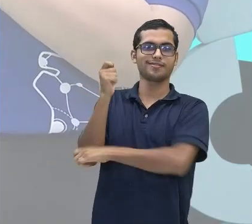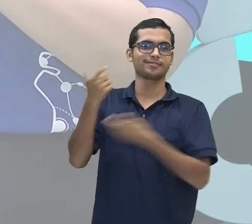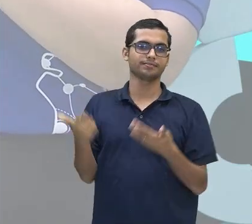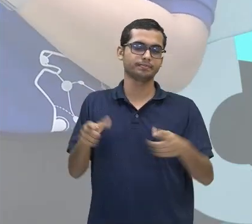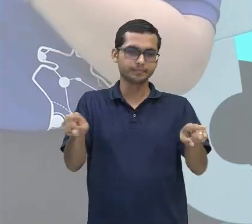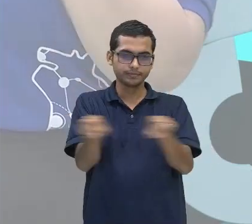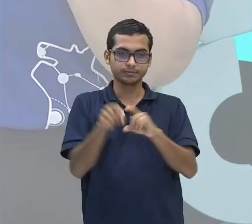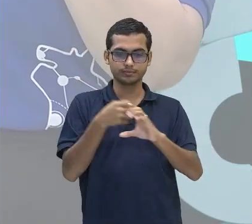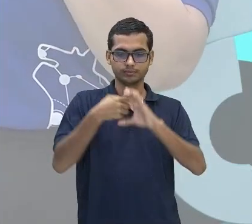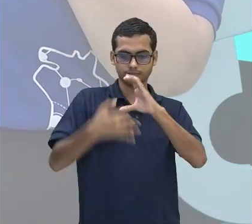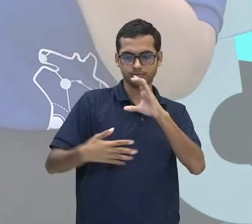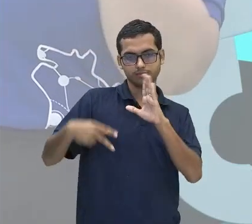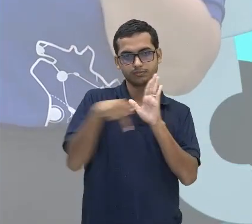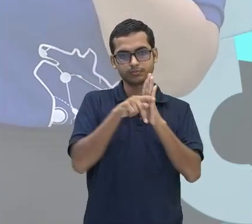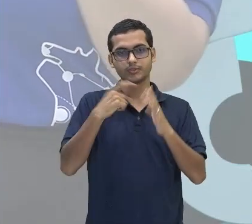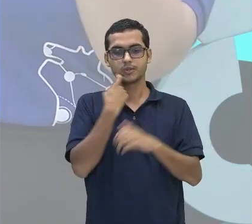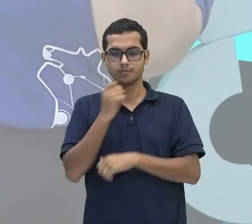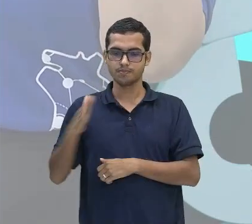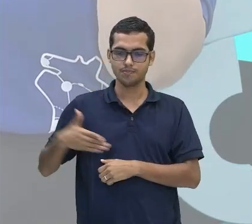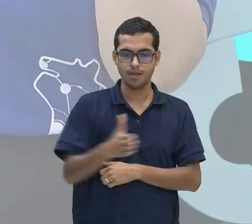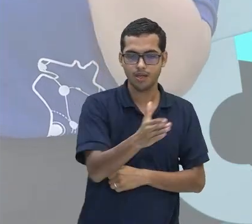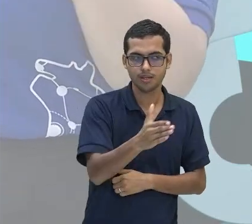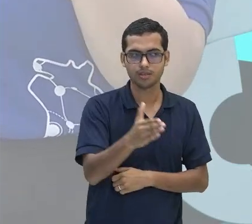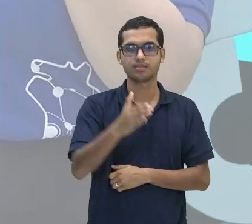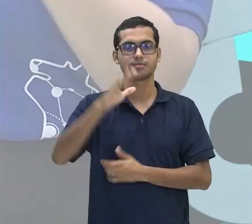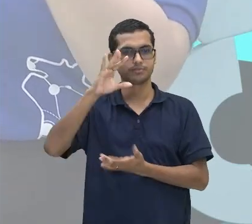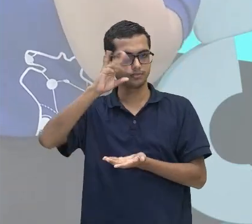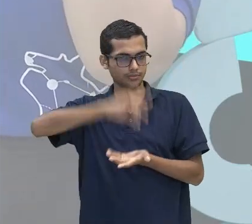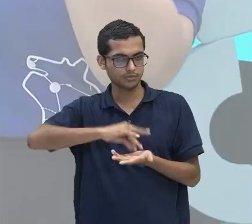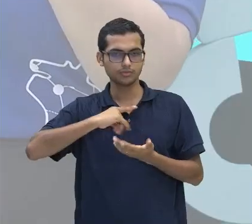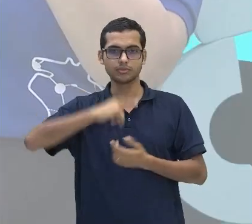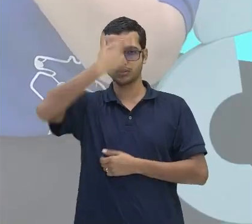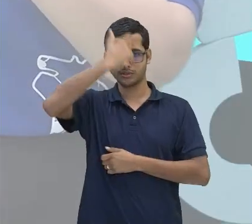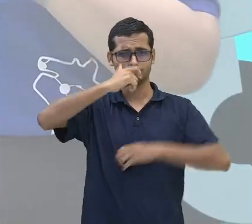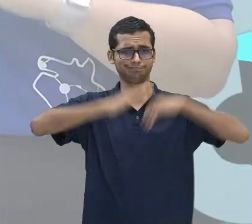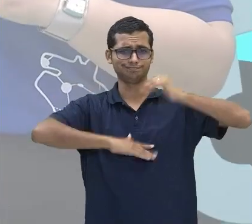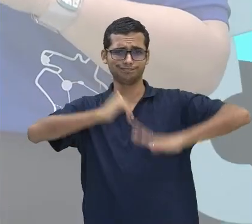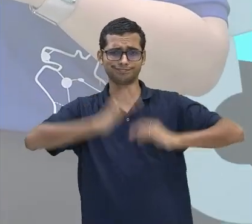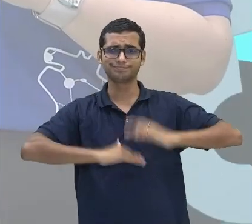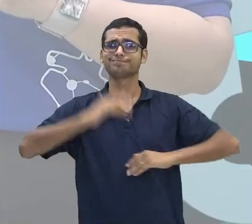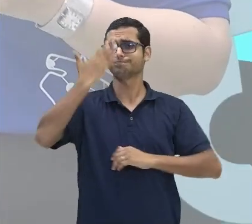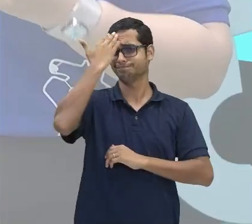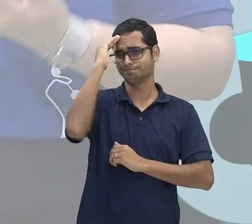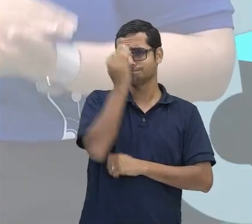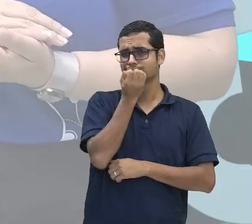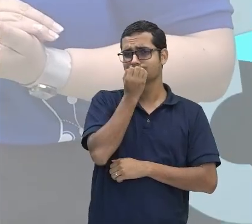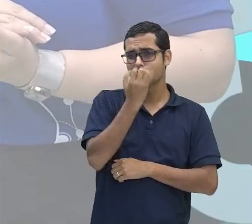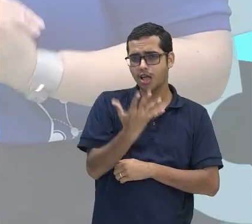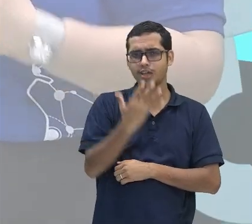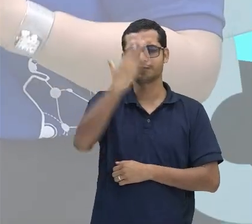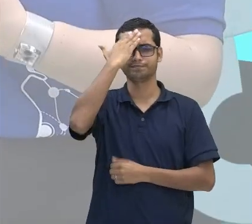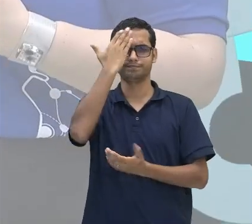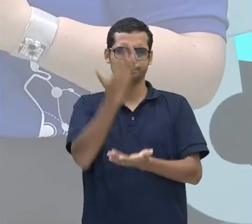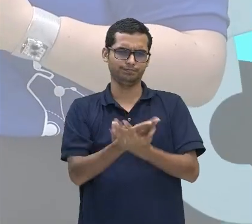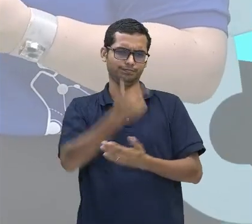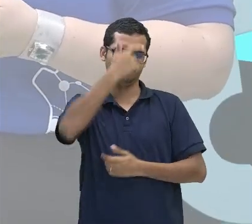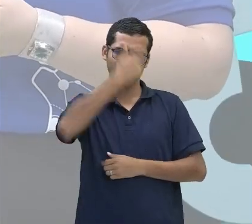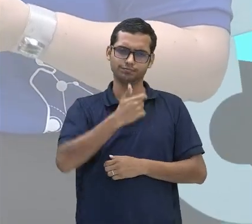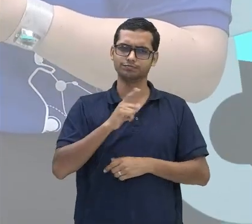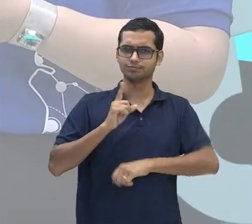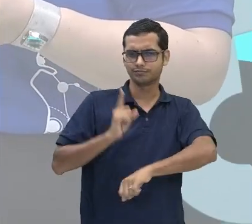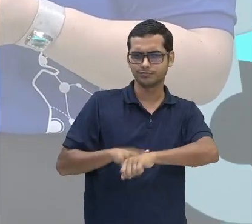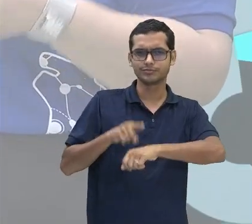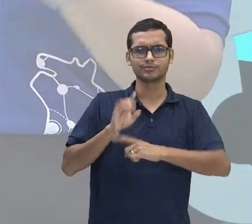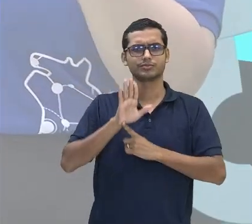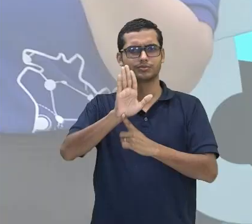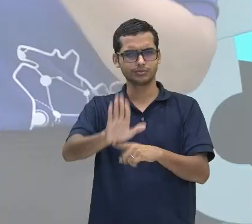peixe fresco. Então, ele diz, eu sou peixeiro, eu entendo desse produto. Confie na minha indicação.